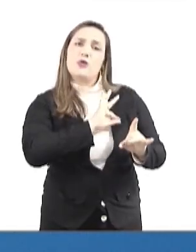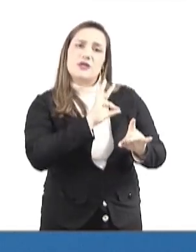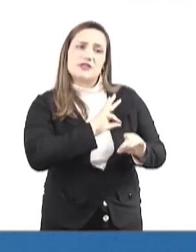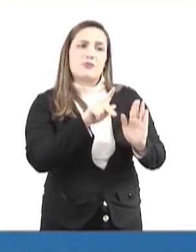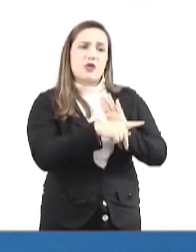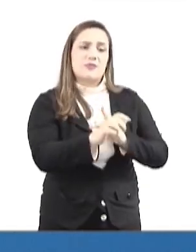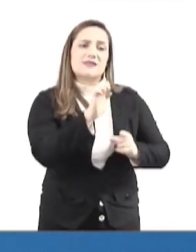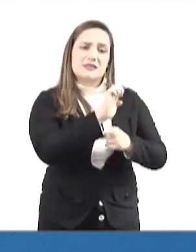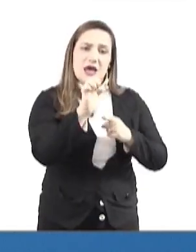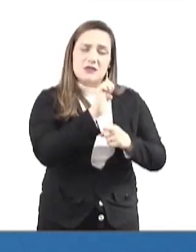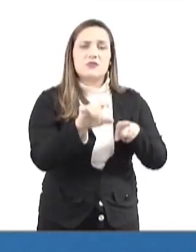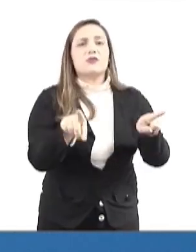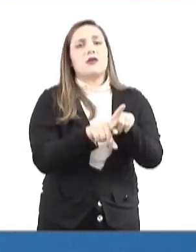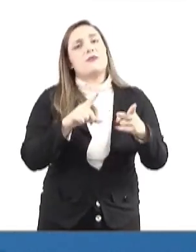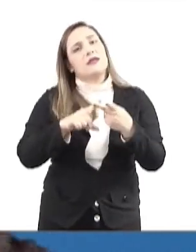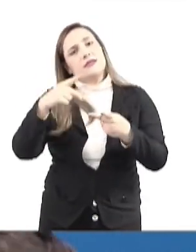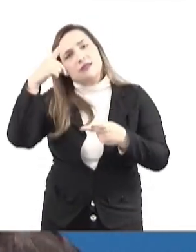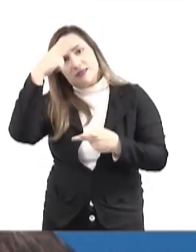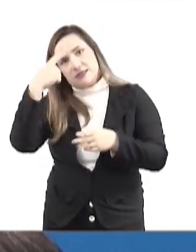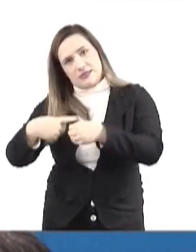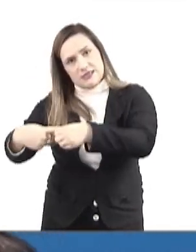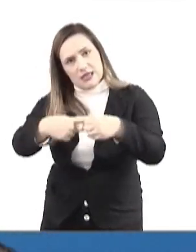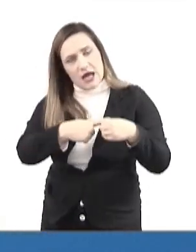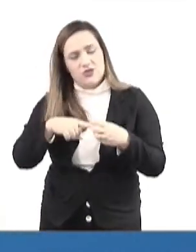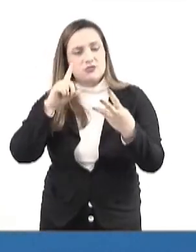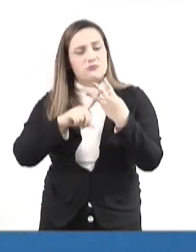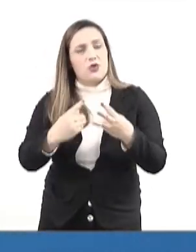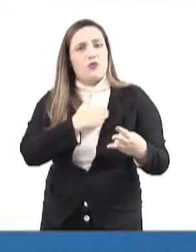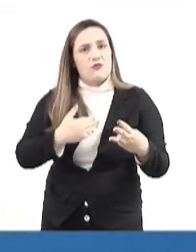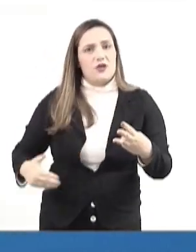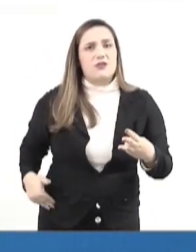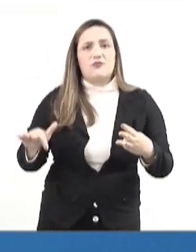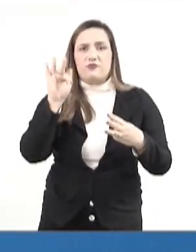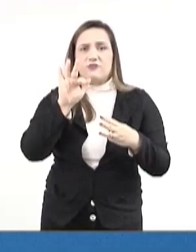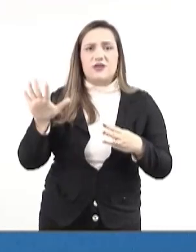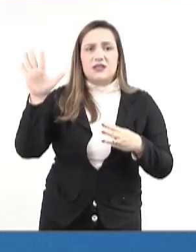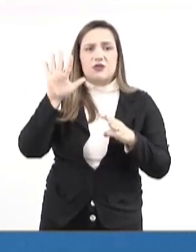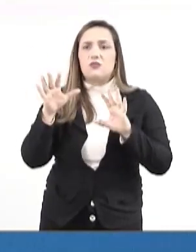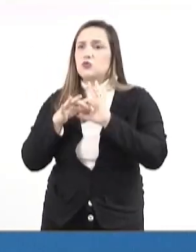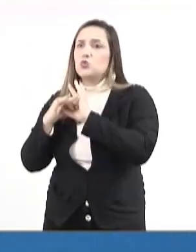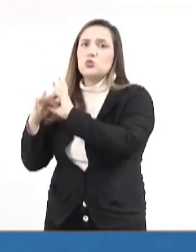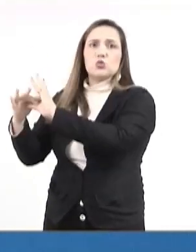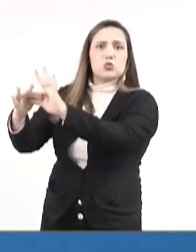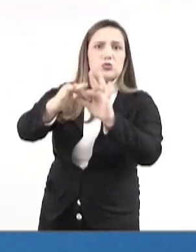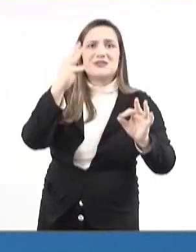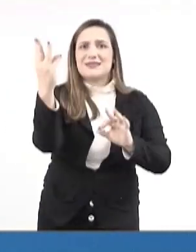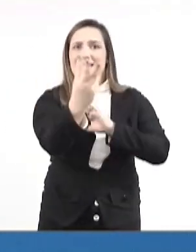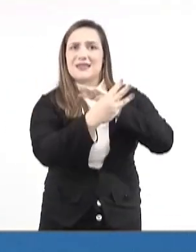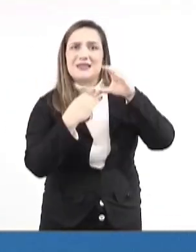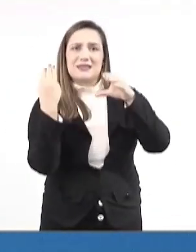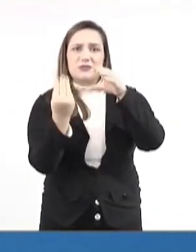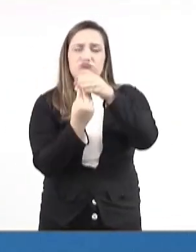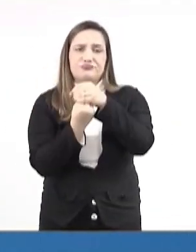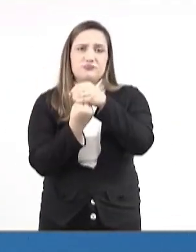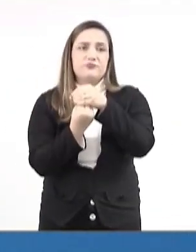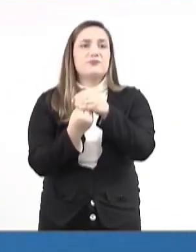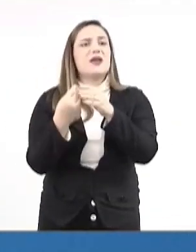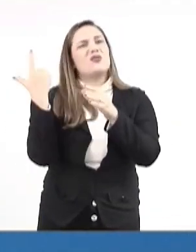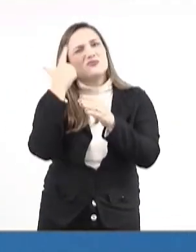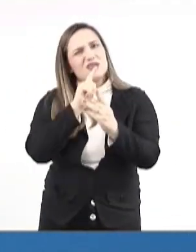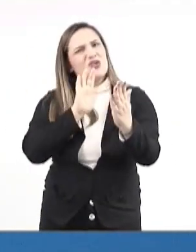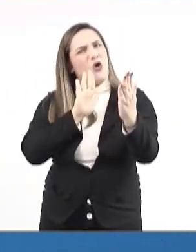estados, dos municípios e do governo federal para ter um combate mais eficiente do